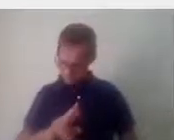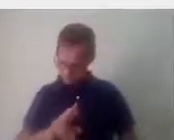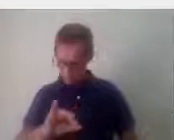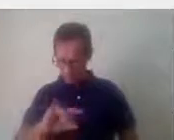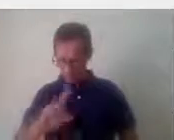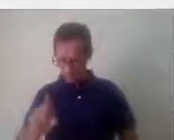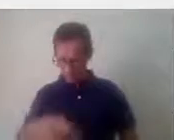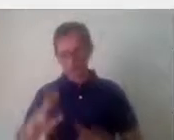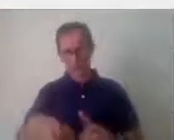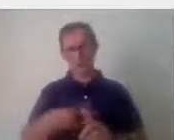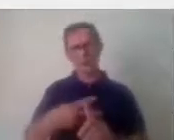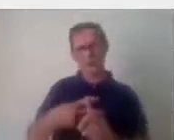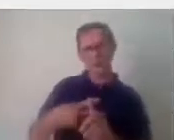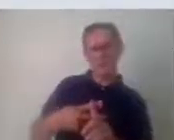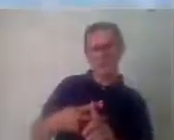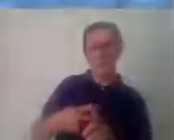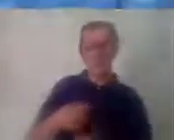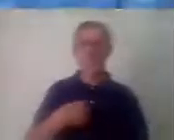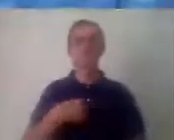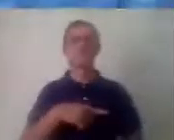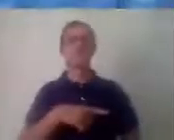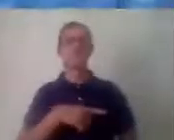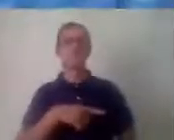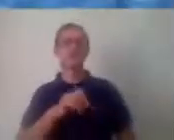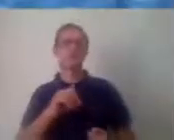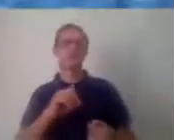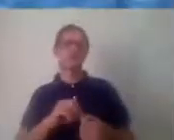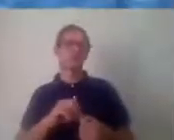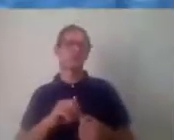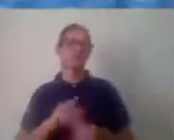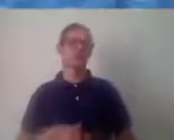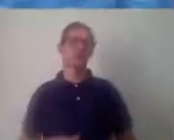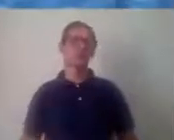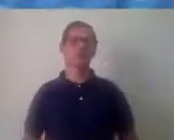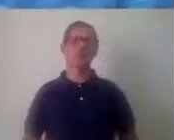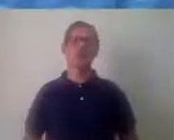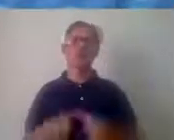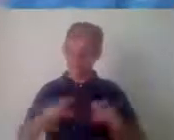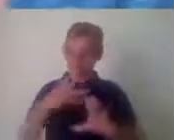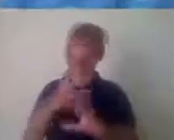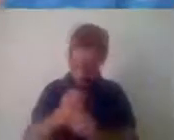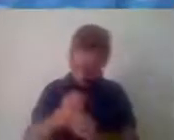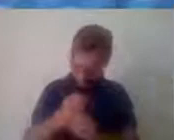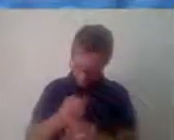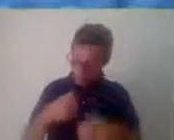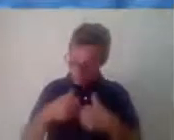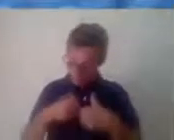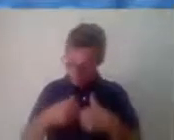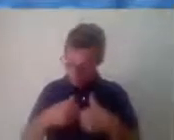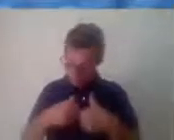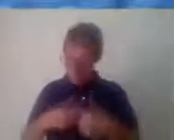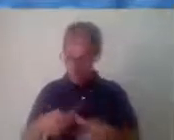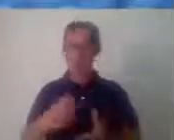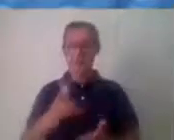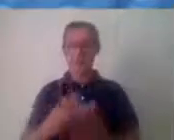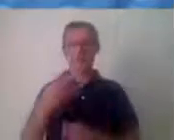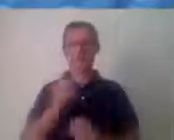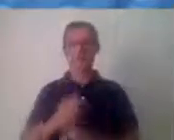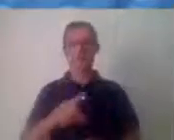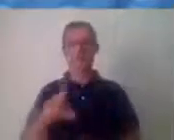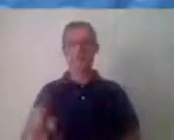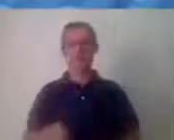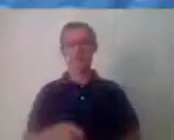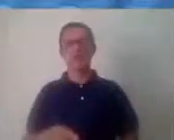integral dupla, eu vou ter que fazer isso daí. Esse é o procedimento. Você vai integrar em relação a